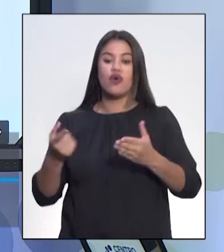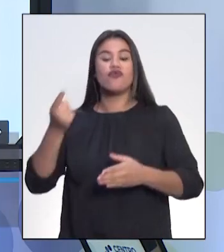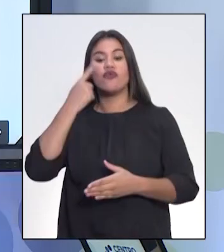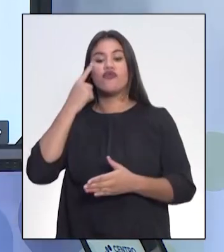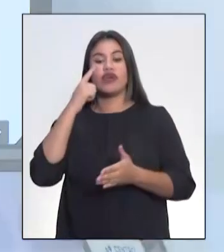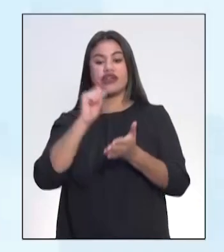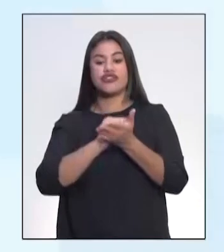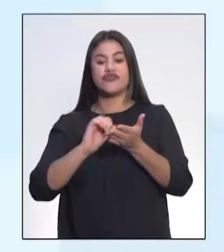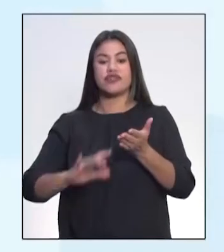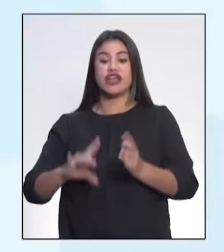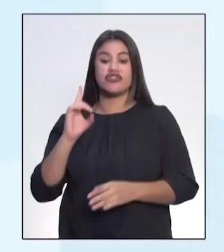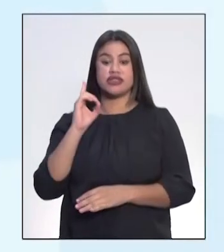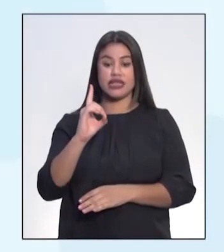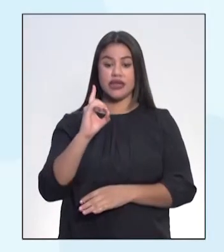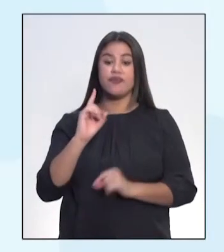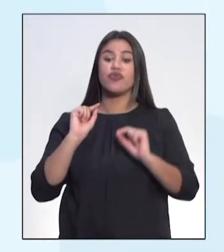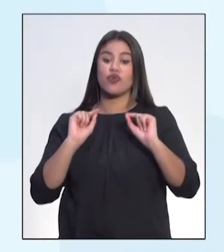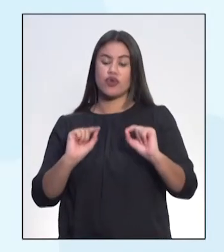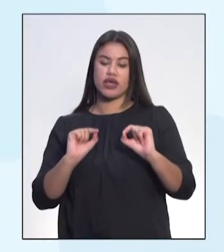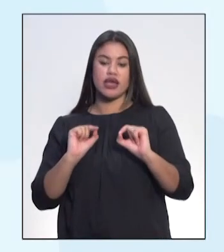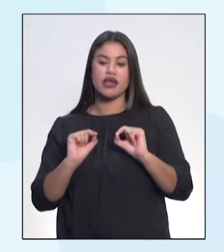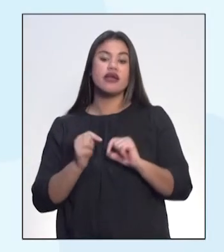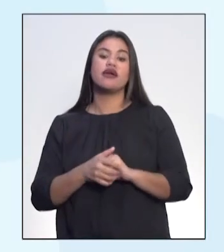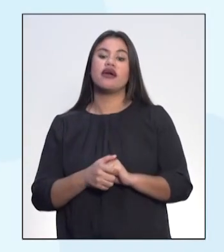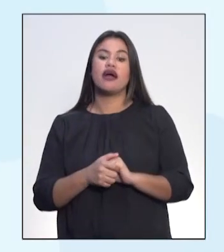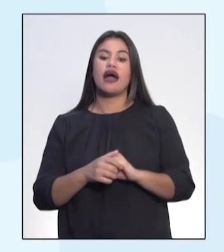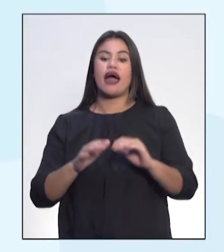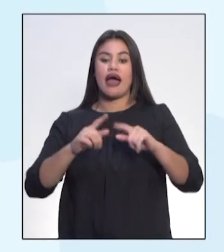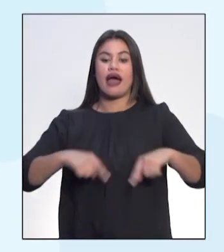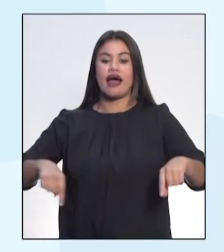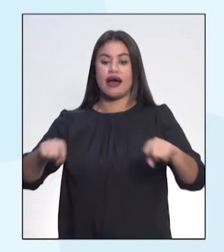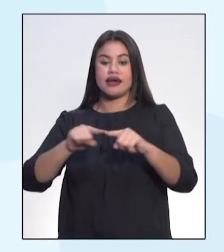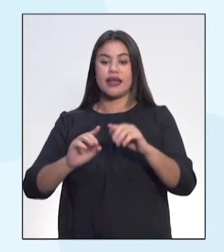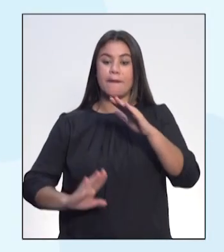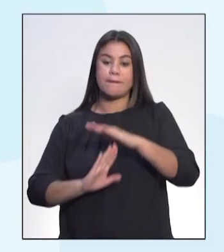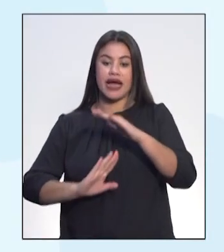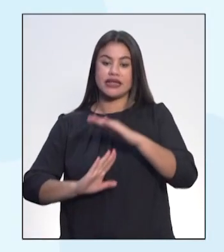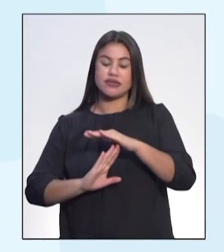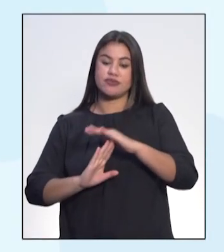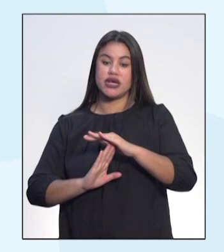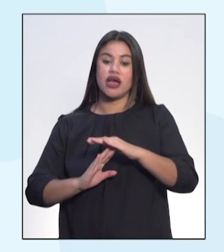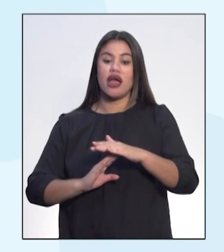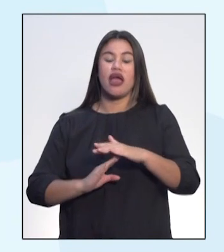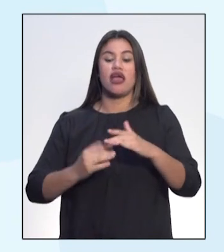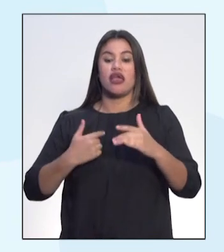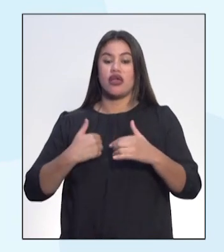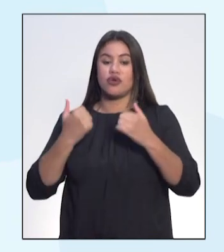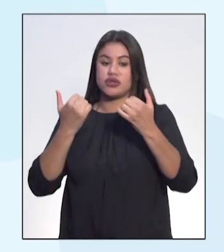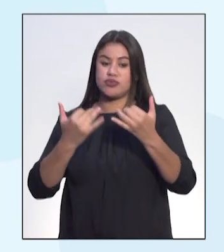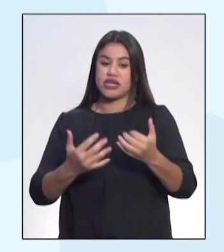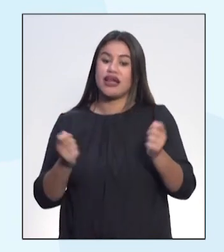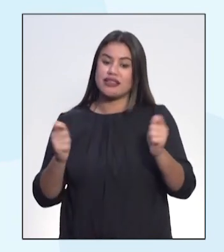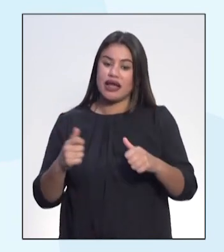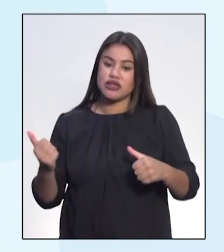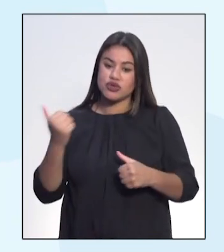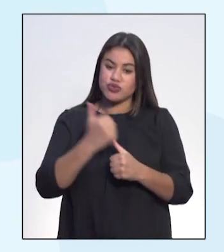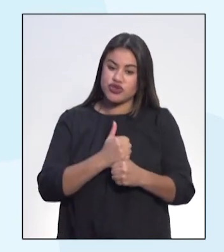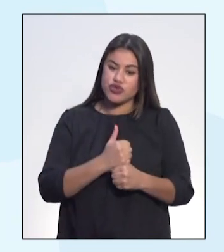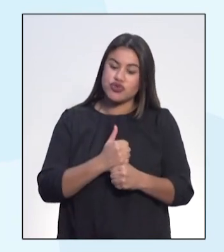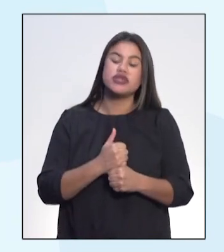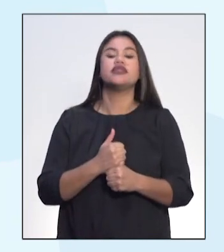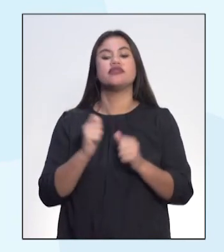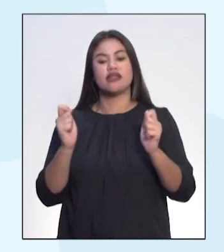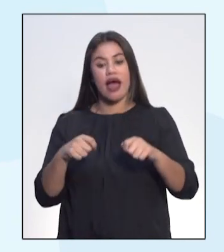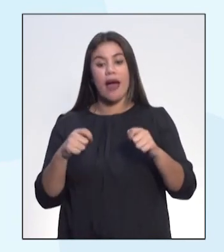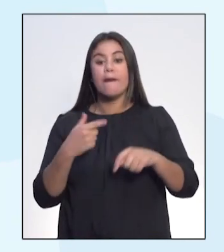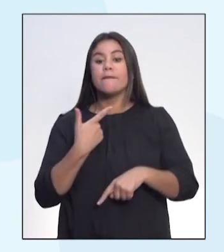Muito bom. O que eu quero no item D? Eu quero a área máxima. Olha, eu não vou contar para vocês, mas dá para fazer substituindo, mas tem um outro jeito de